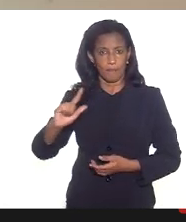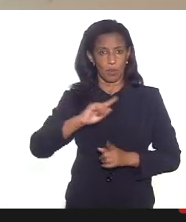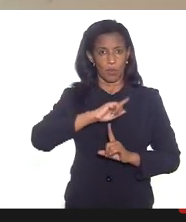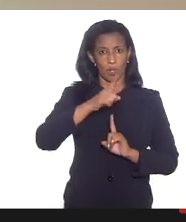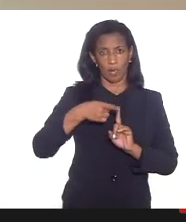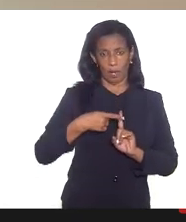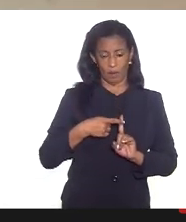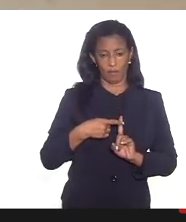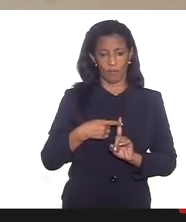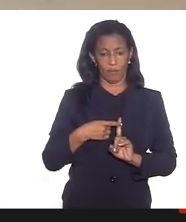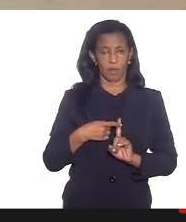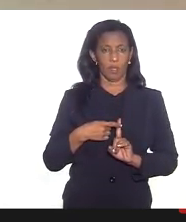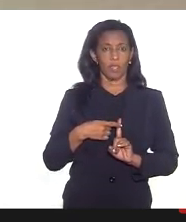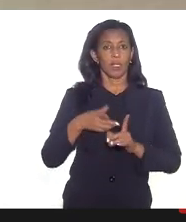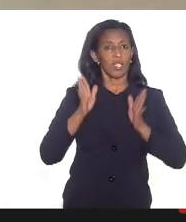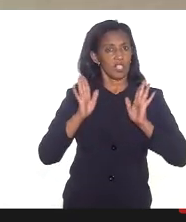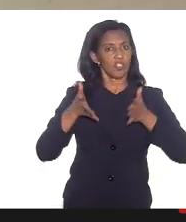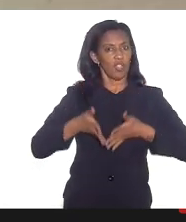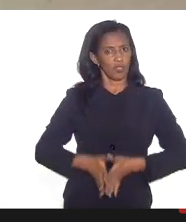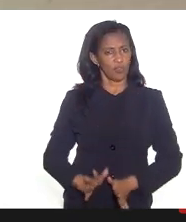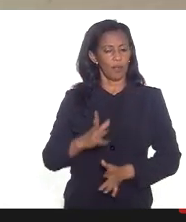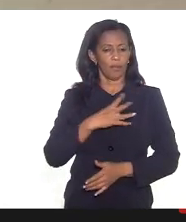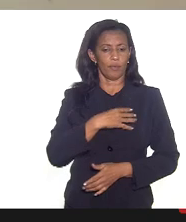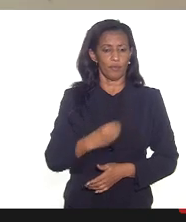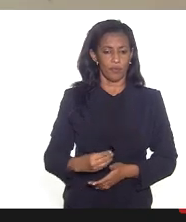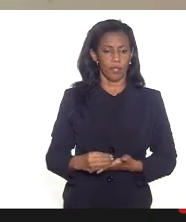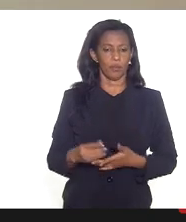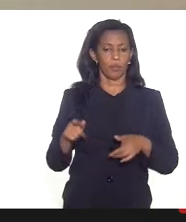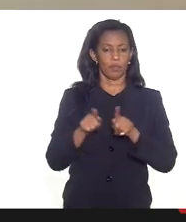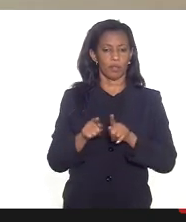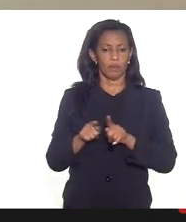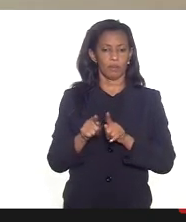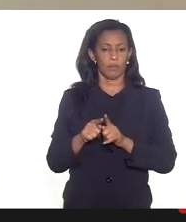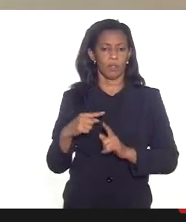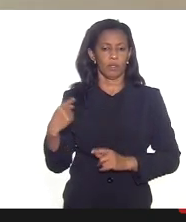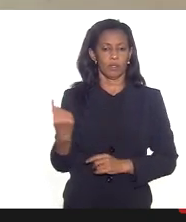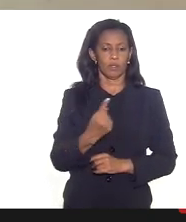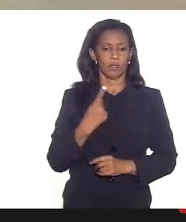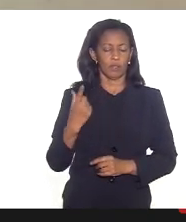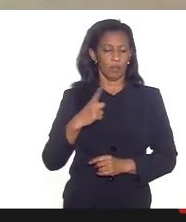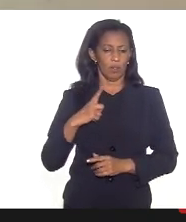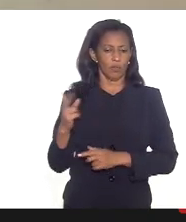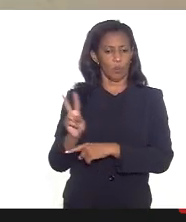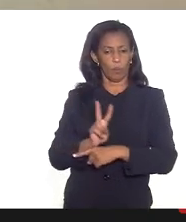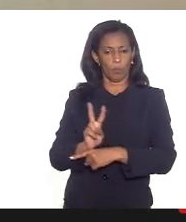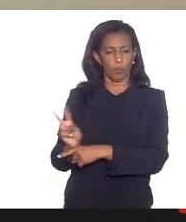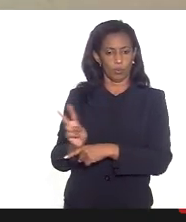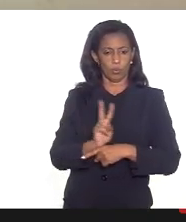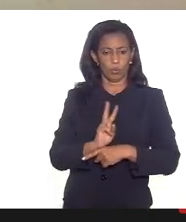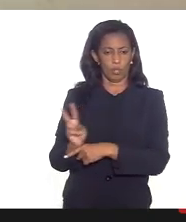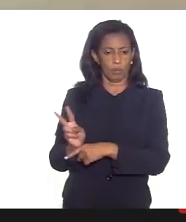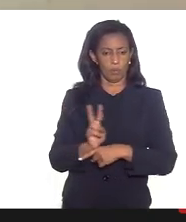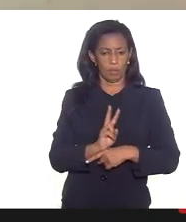gestante e puérperas no estado são as que nós fazemos o monitoramento